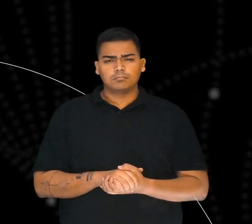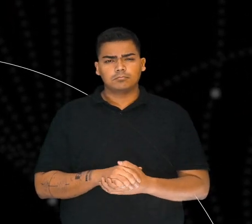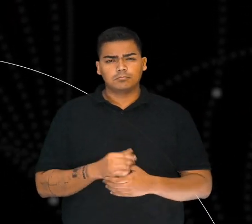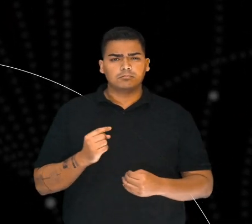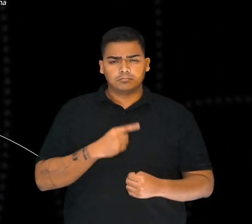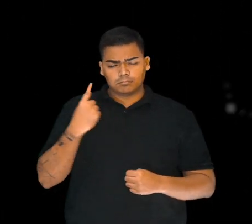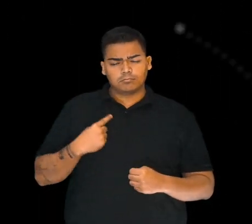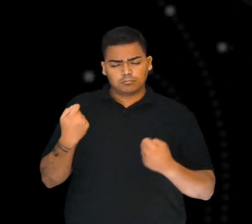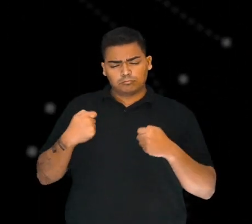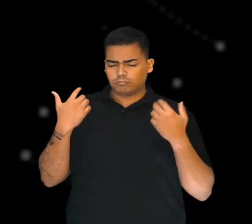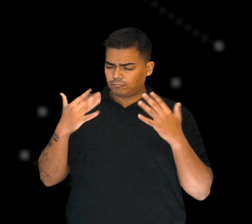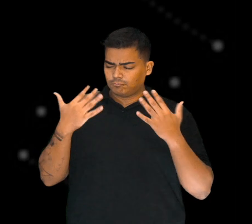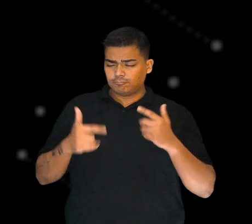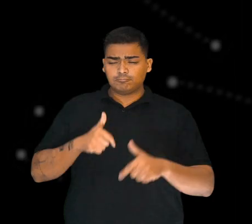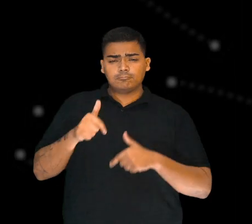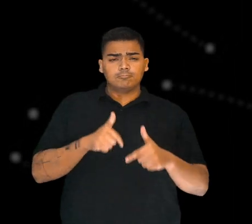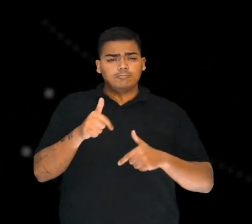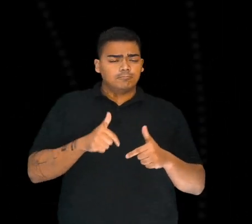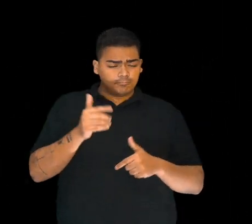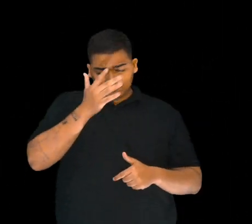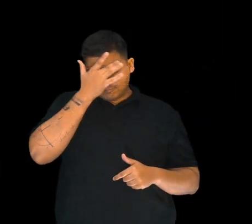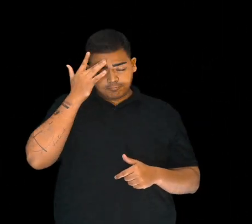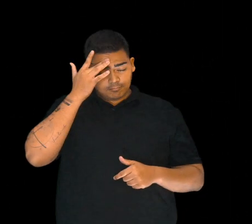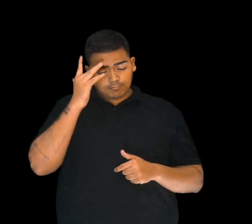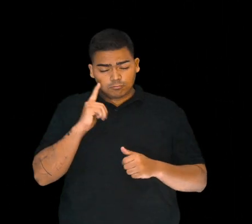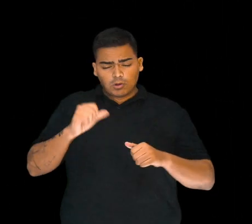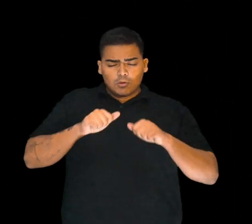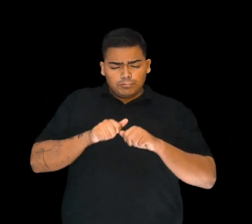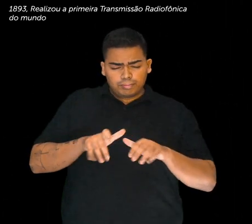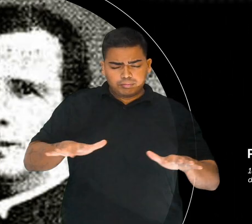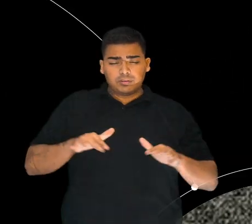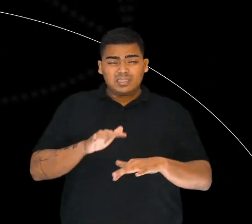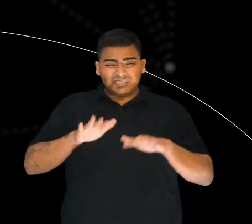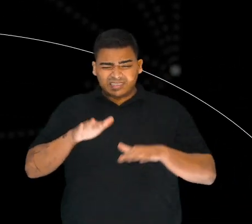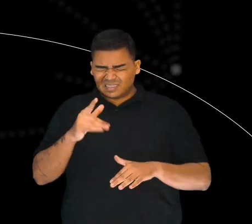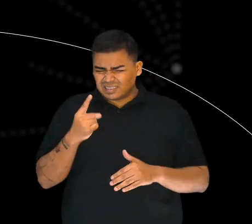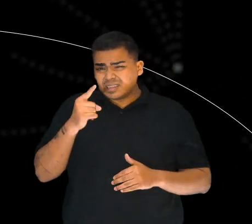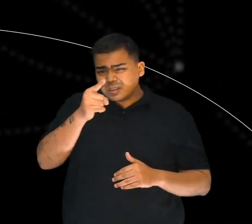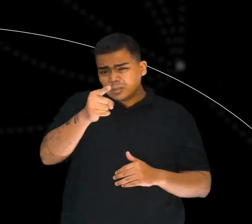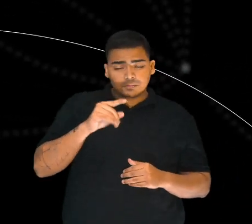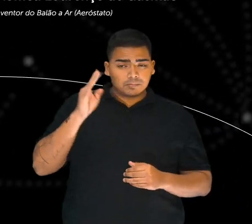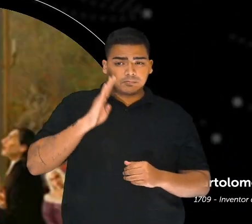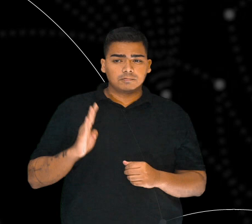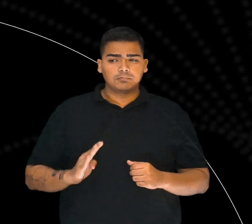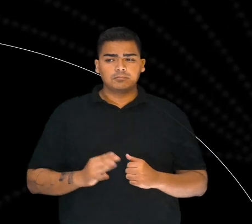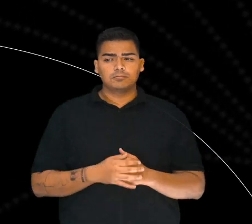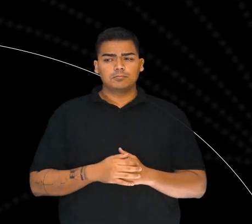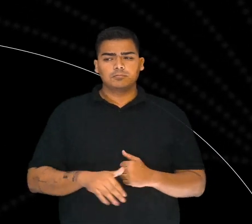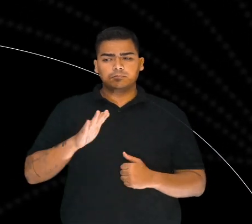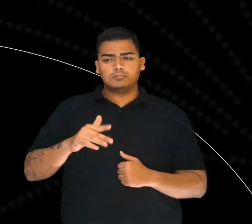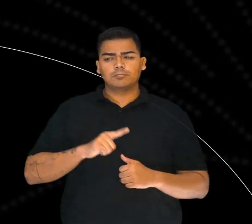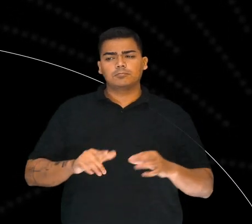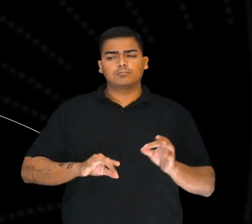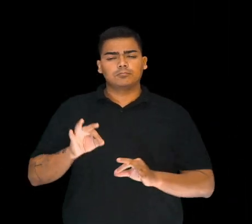A gente tem que honrar o trabalho dos missionários espalhados nos lugares, às vezes, mais improváveis do Brasil, nos